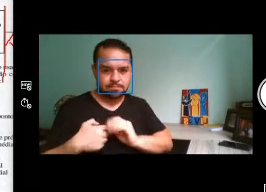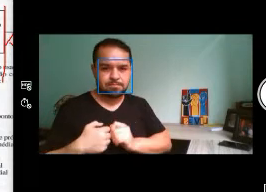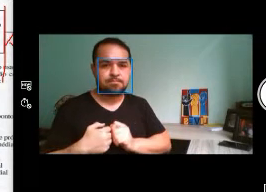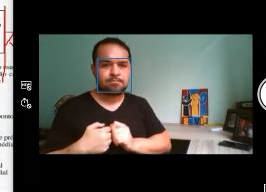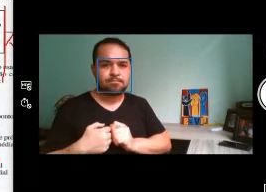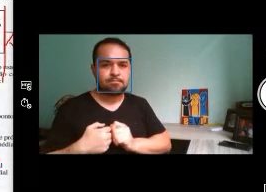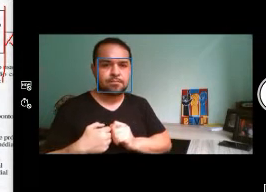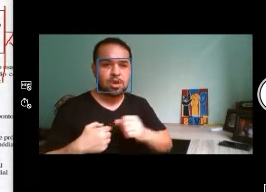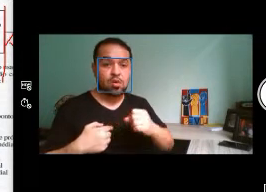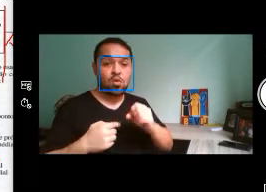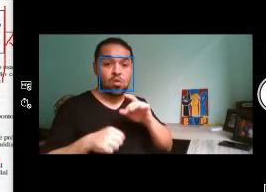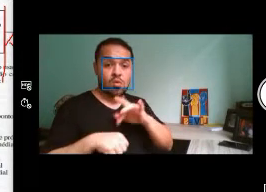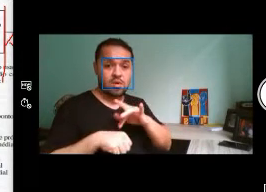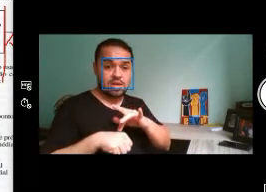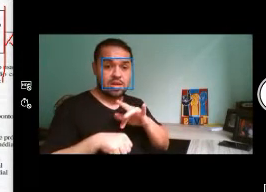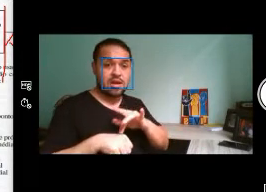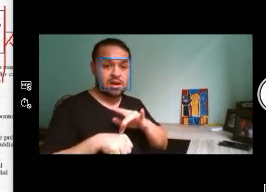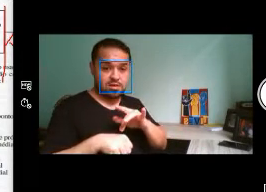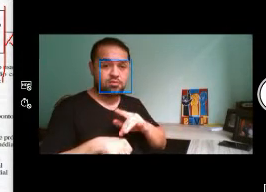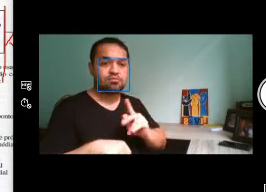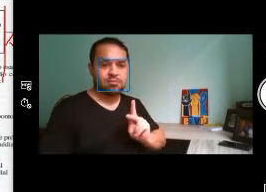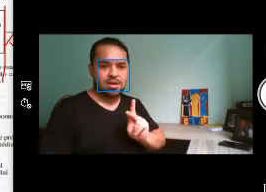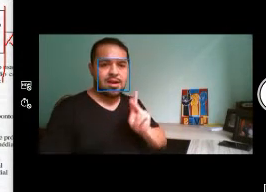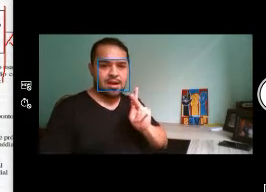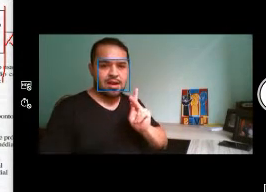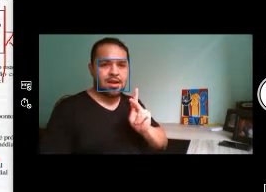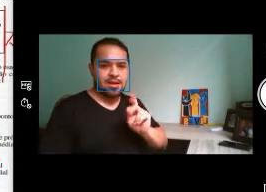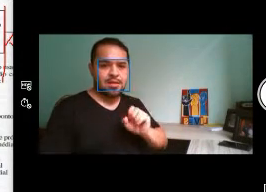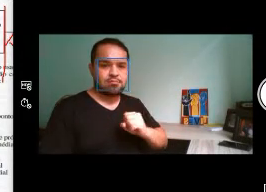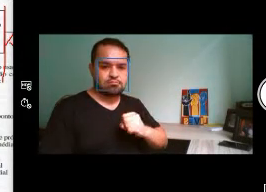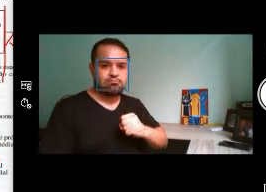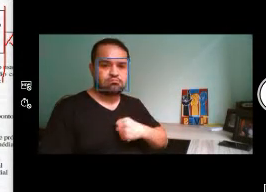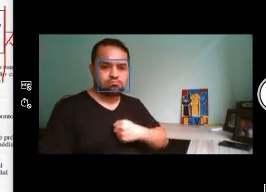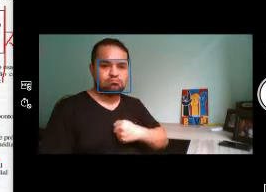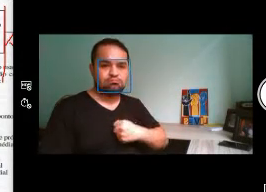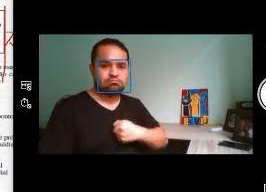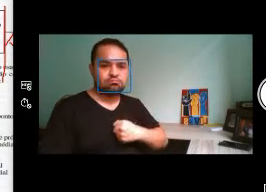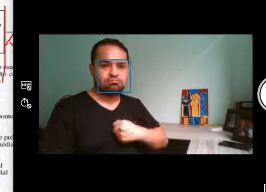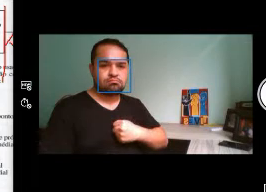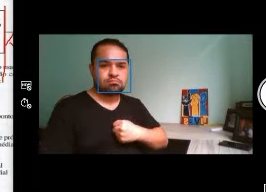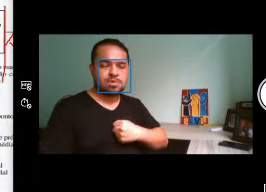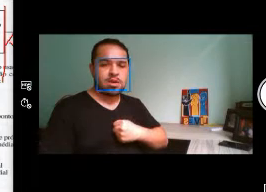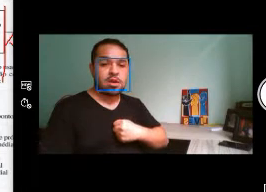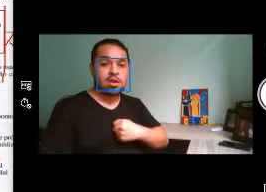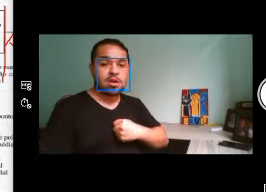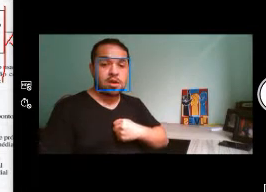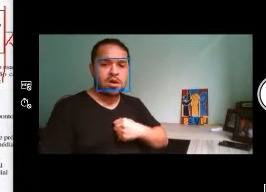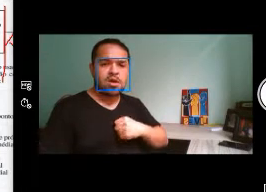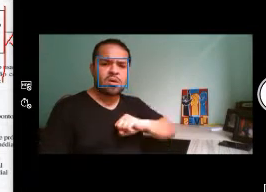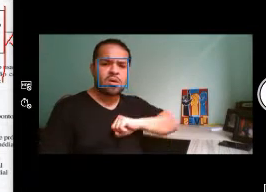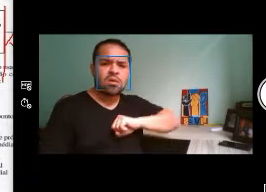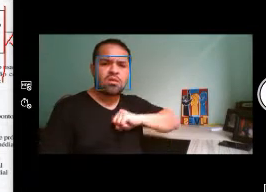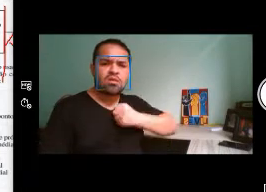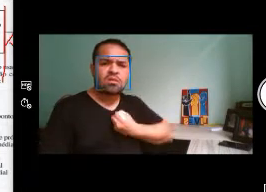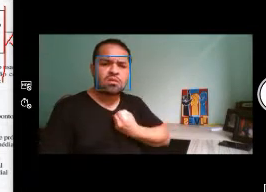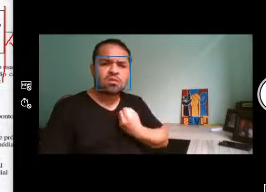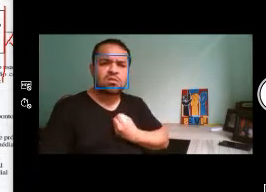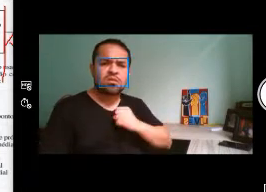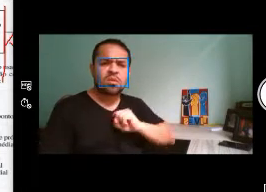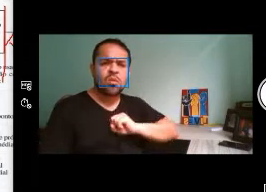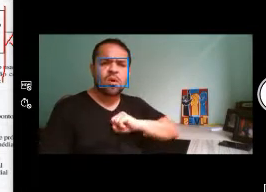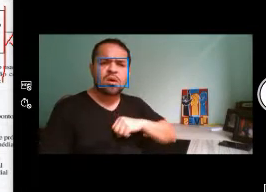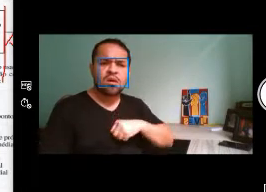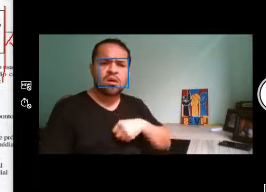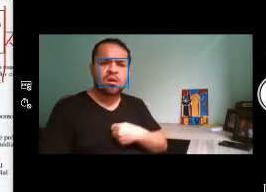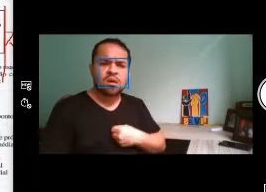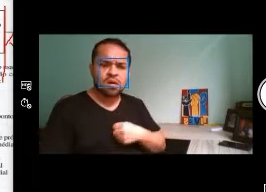sendo o meio, ok? E K para indicar que ocorre um toque. Mas aonde pode ser assim? Que toque é esse?